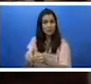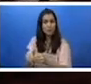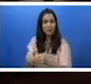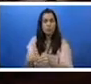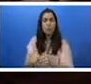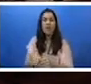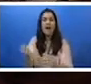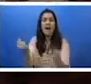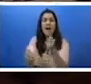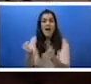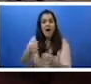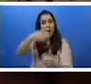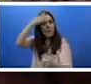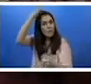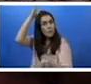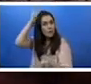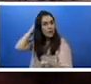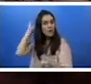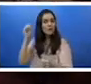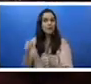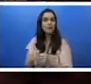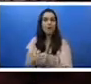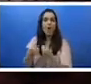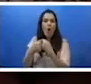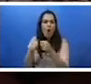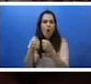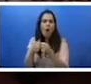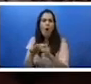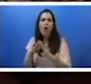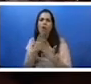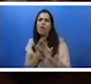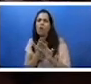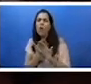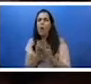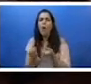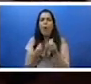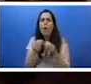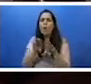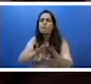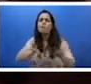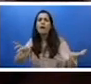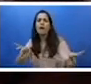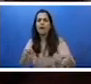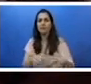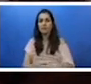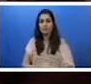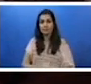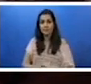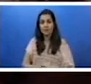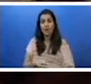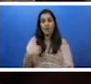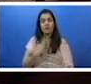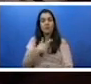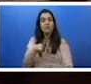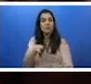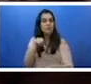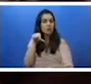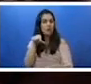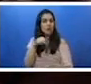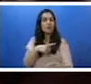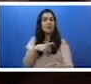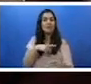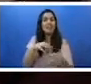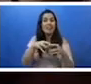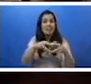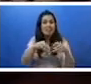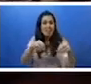do bombeiro, um ônibus escolar. Então, como que a gente vai separar? Vamos escolher aqueles que têm atrito com o solo? Aqueles que a